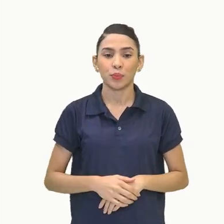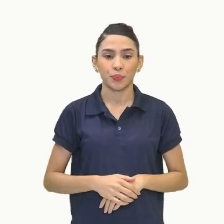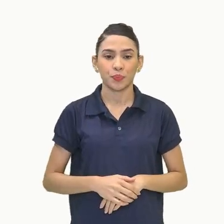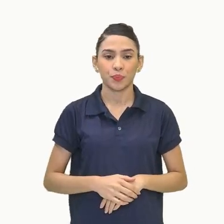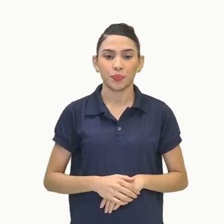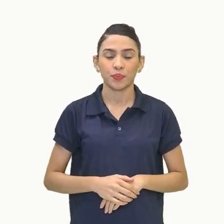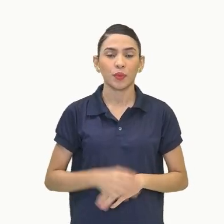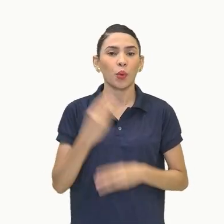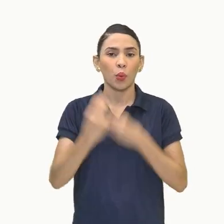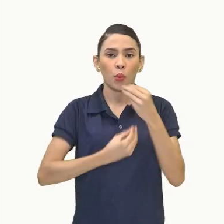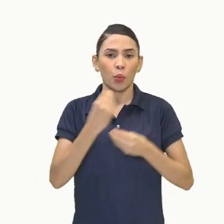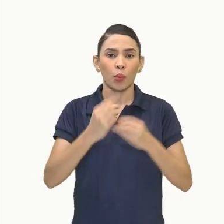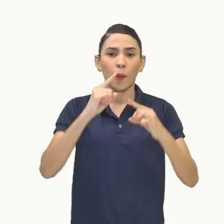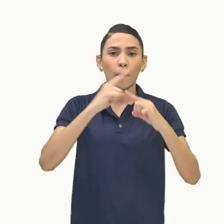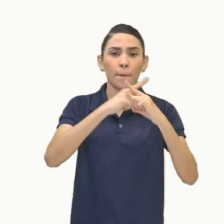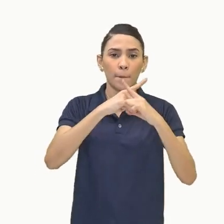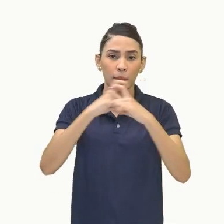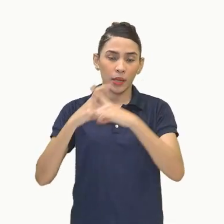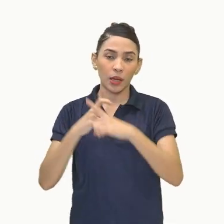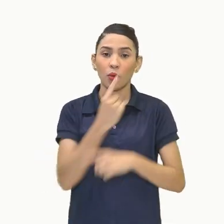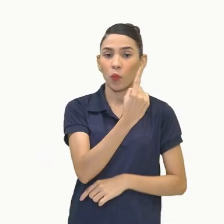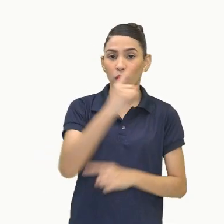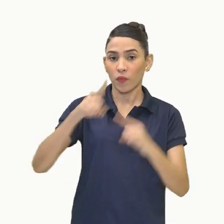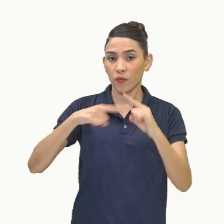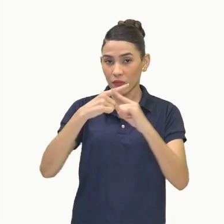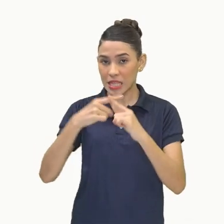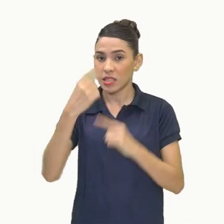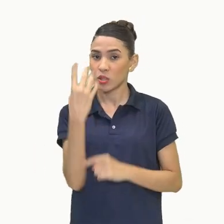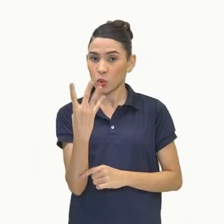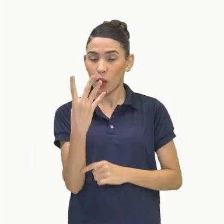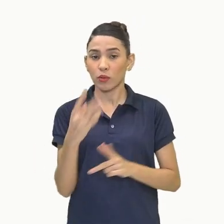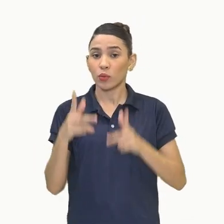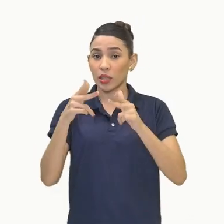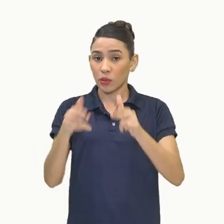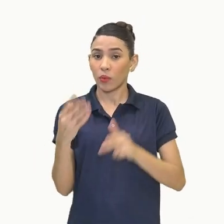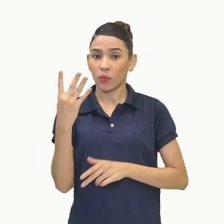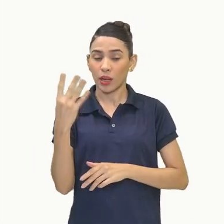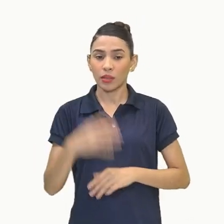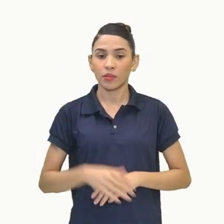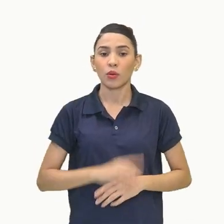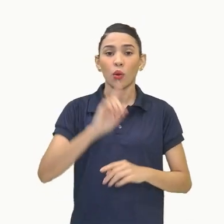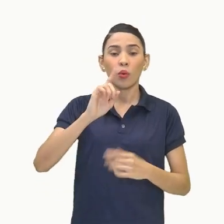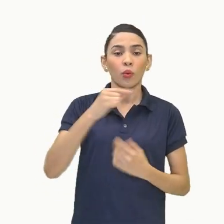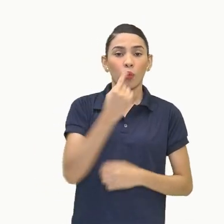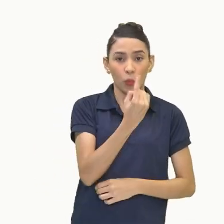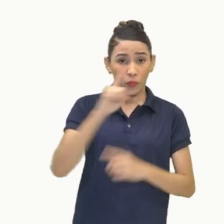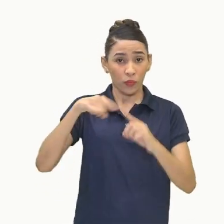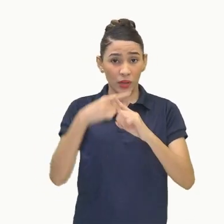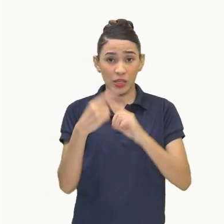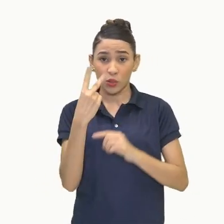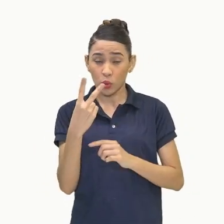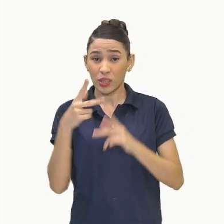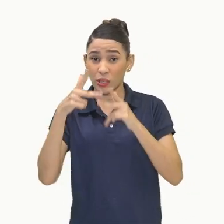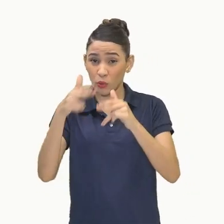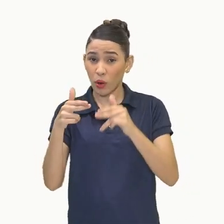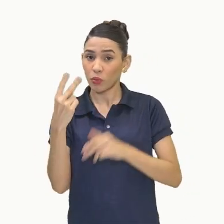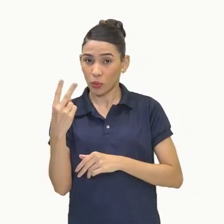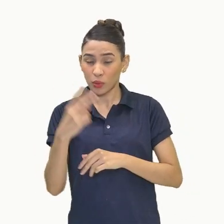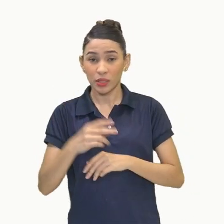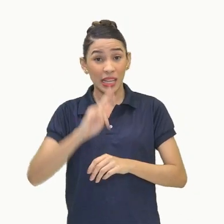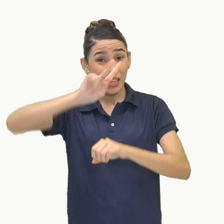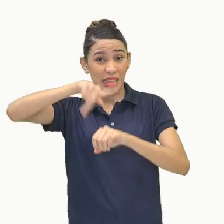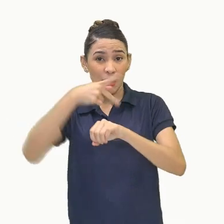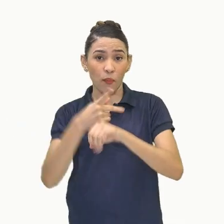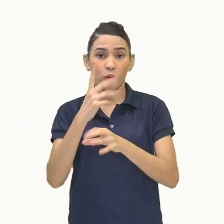ficar o produto? 1 vezes 4 é quanto? 4. 1 vezes 2, 2. Depois disso, eu somo.